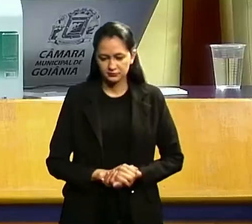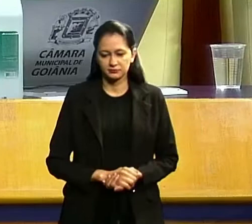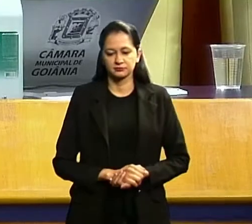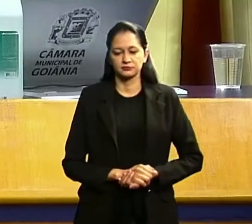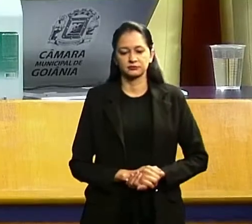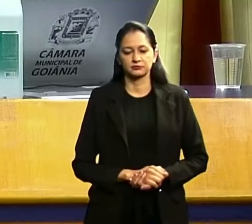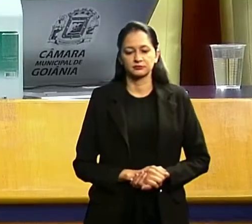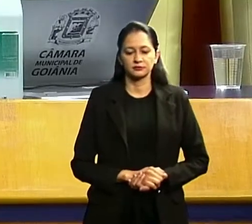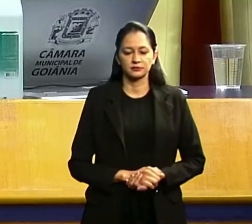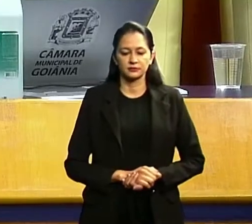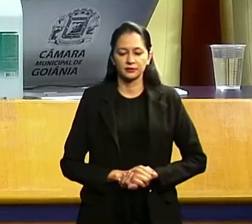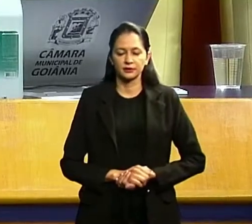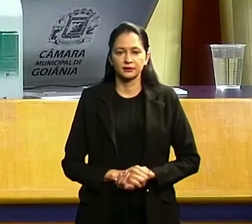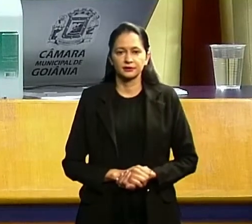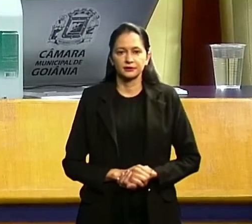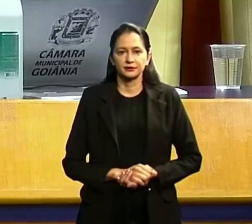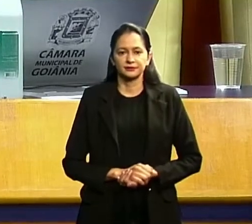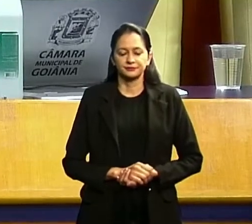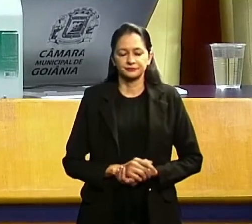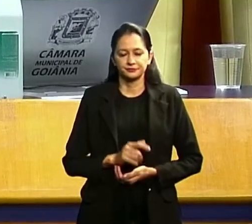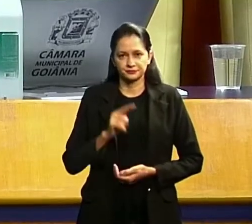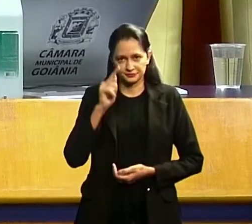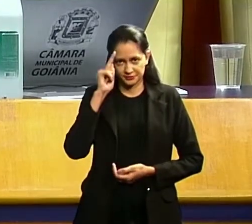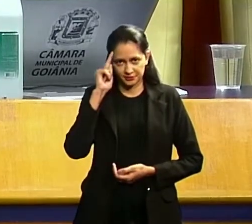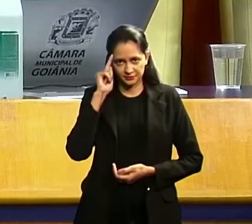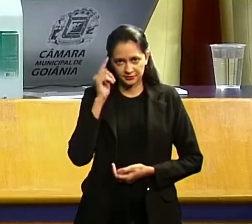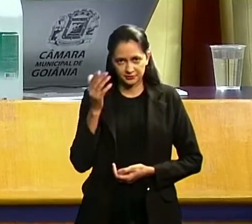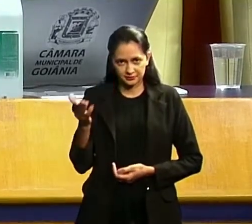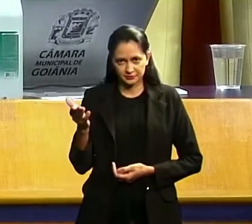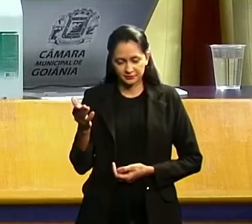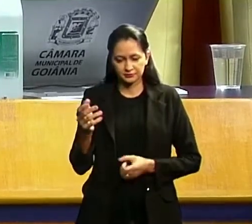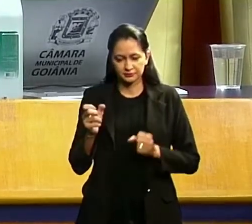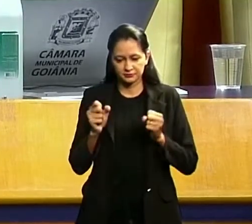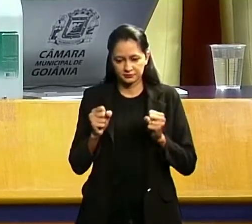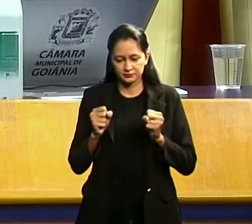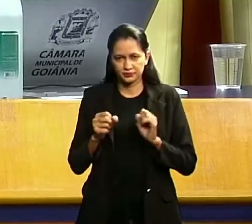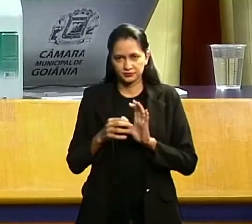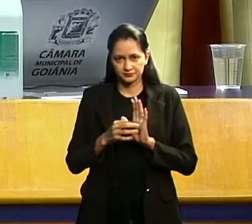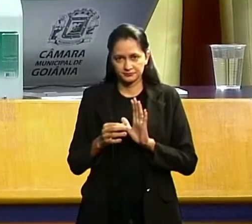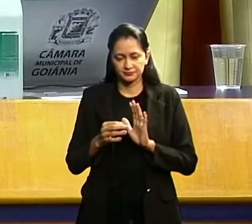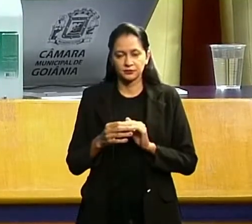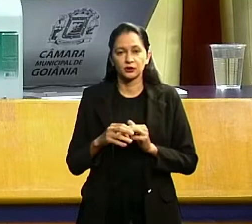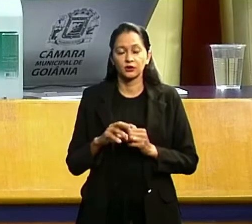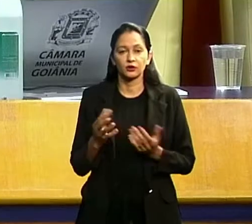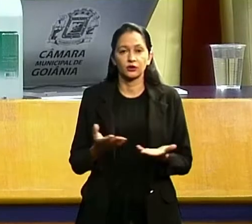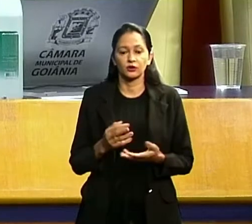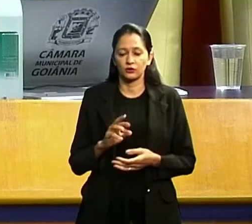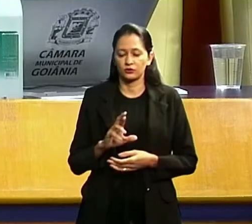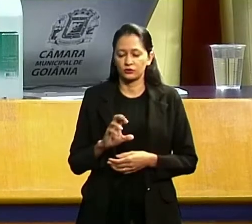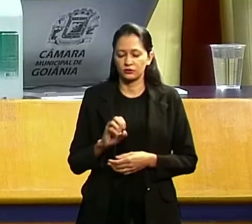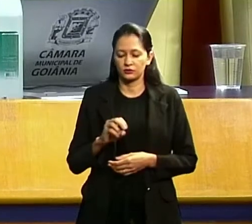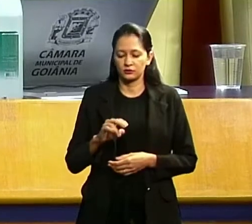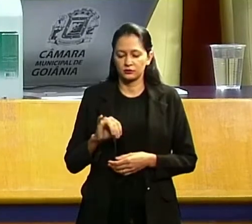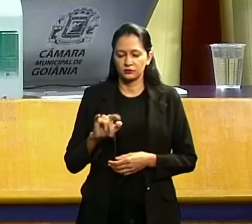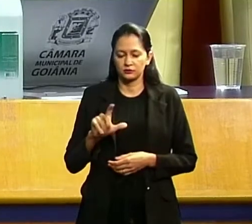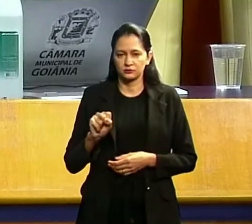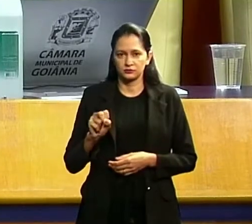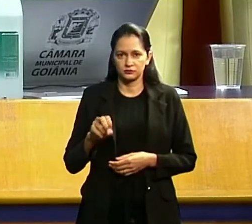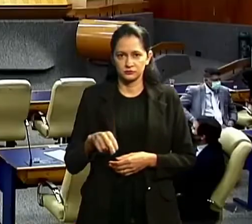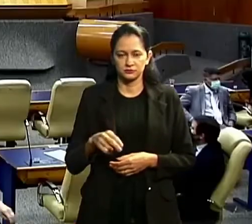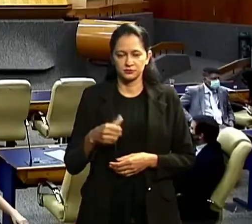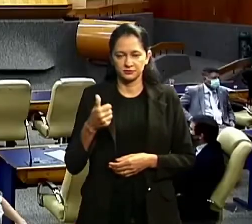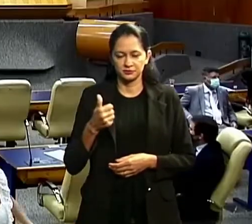Vereadora Gabriela Rodarte, está ocupada, vereadora? Pela ordem, em seguida é Vossa Excelência, vereador Ronil. Seguindo a ordem, só isso.